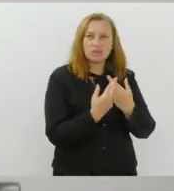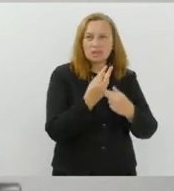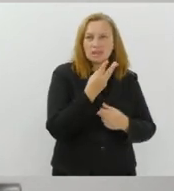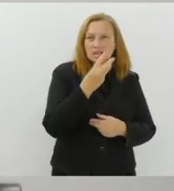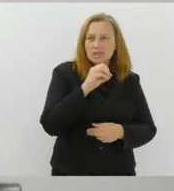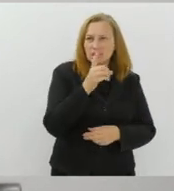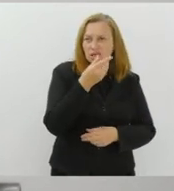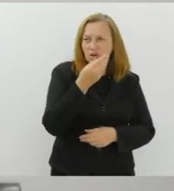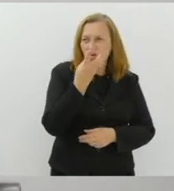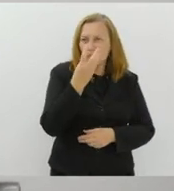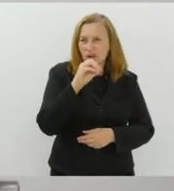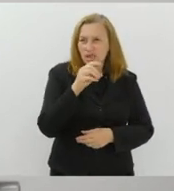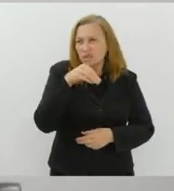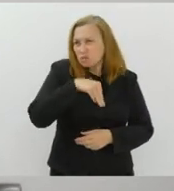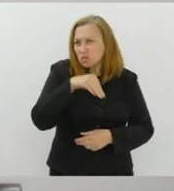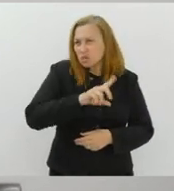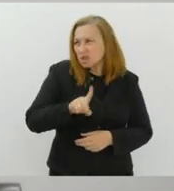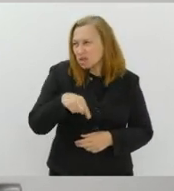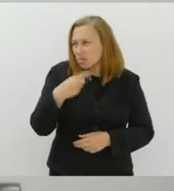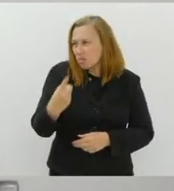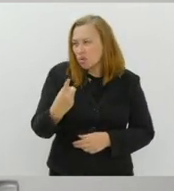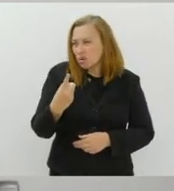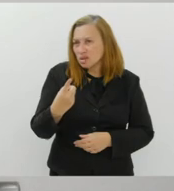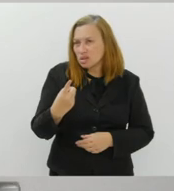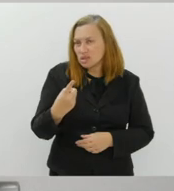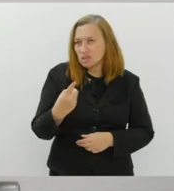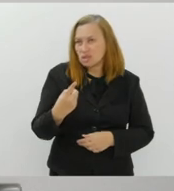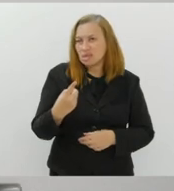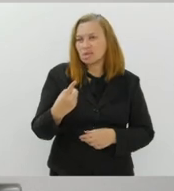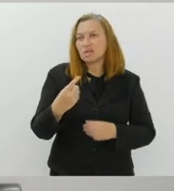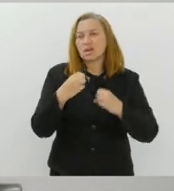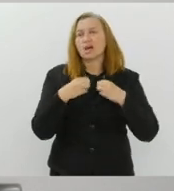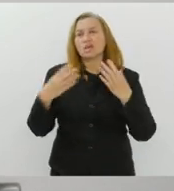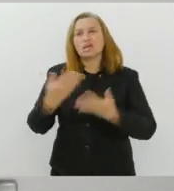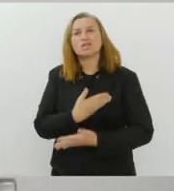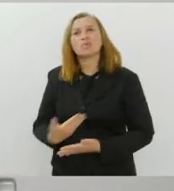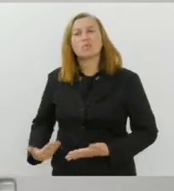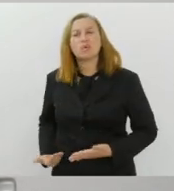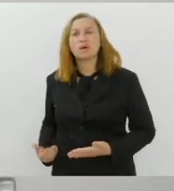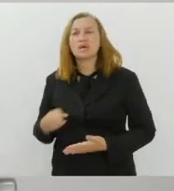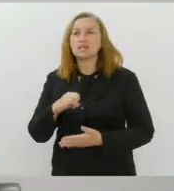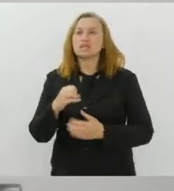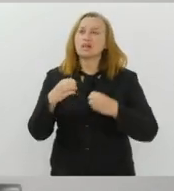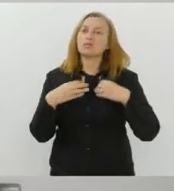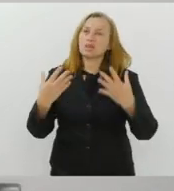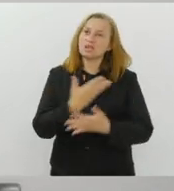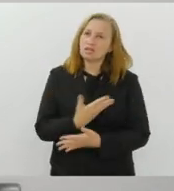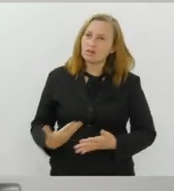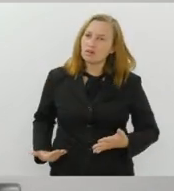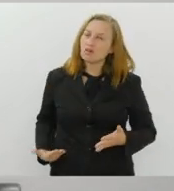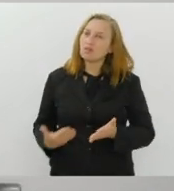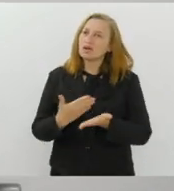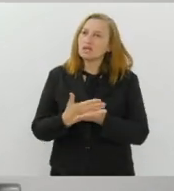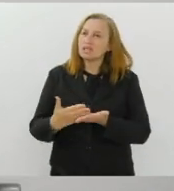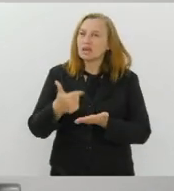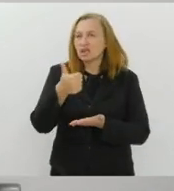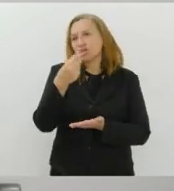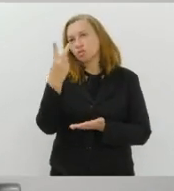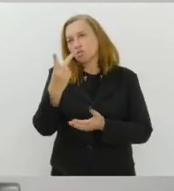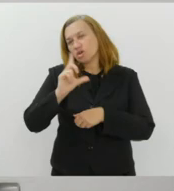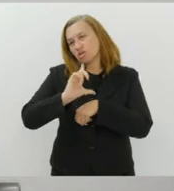40 minutos, e depois a audiência pública propriamente dita. Então, se a audiência vai começar 2 horas, a gente se reúne a